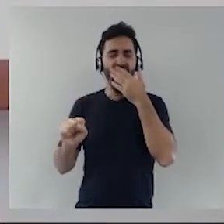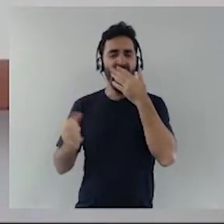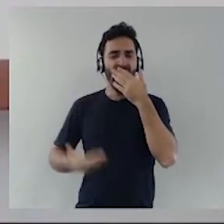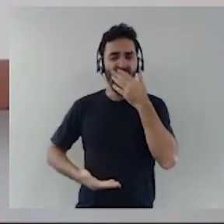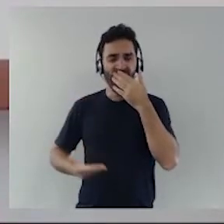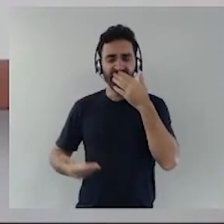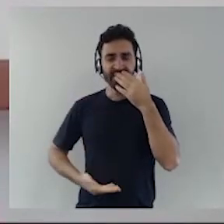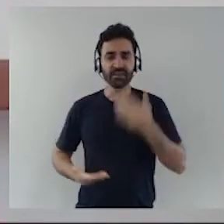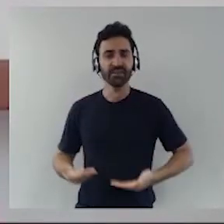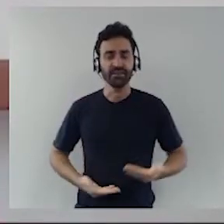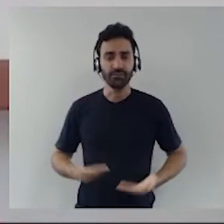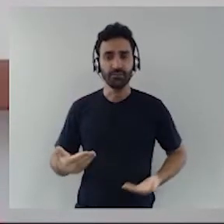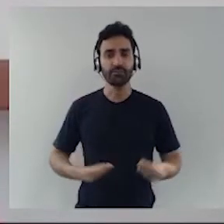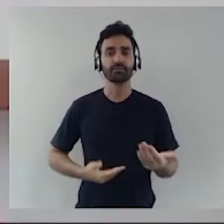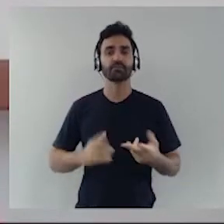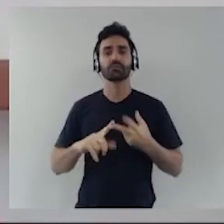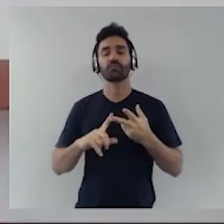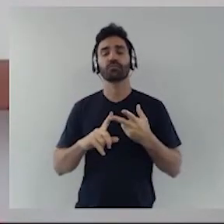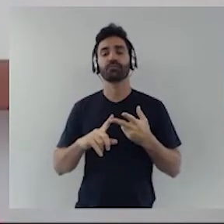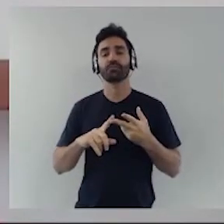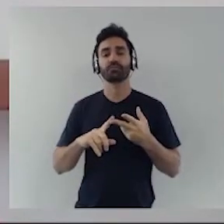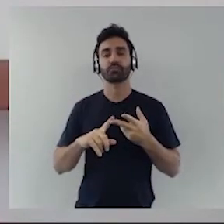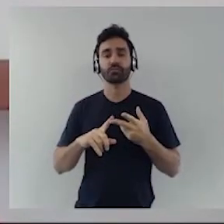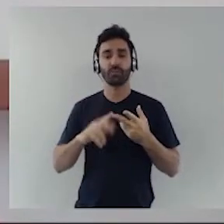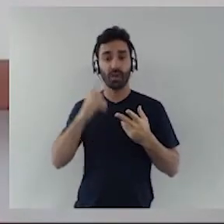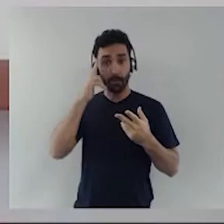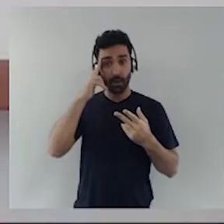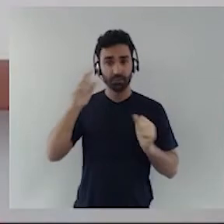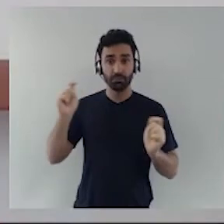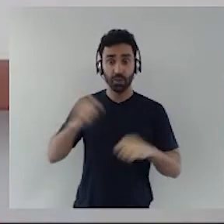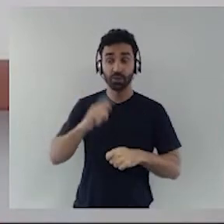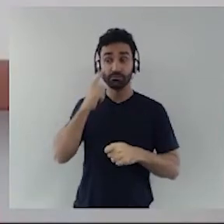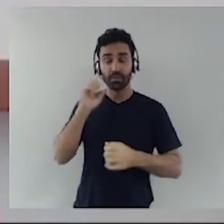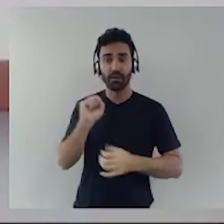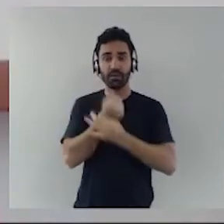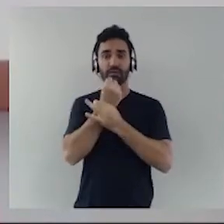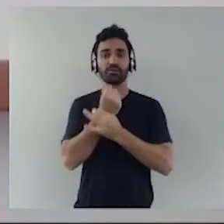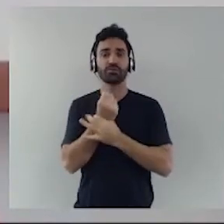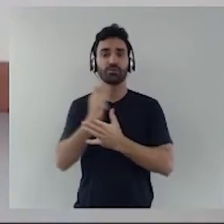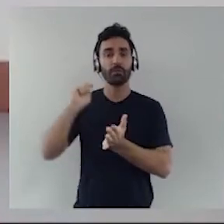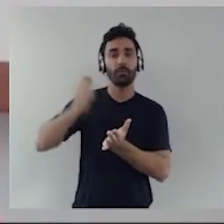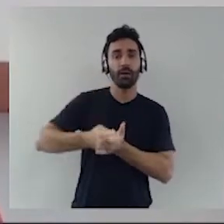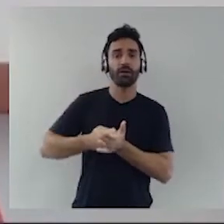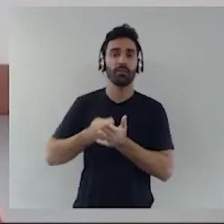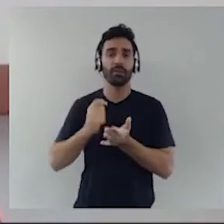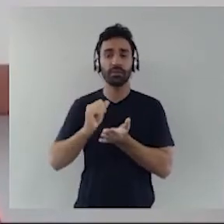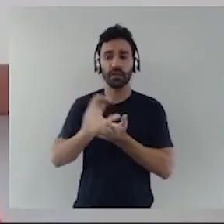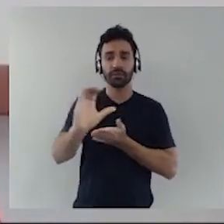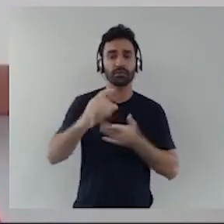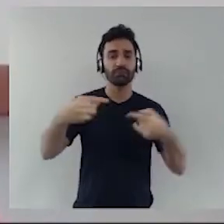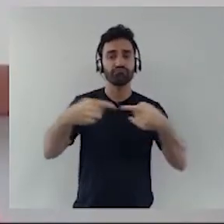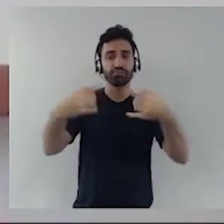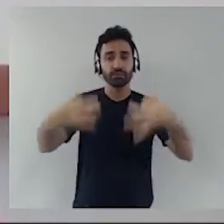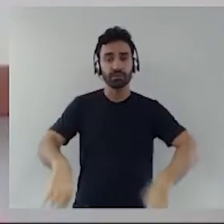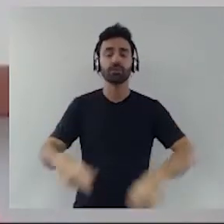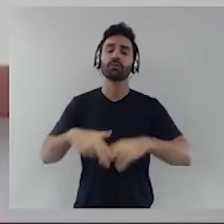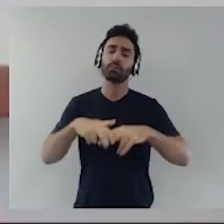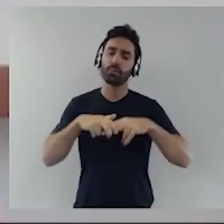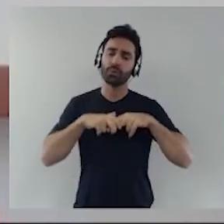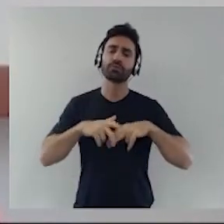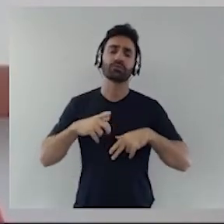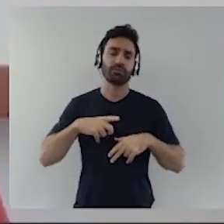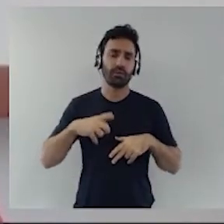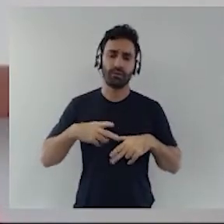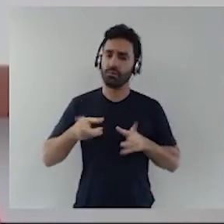de pessoas naturais e jurídicas hipótese em que será garantido o pagamento posterior de indenização justa portanto ela tem